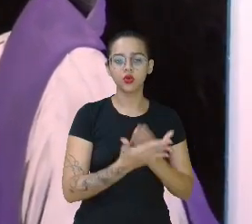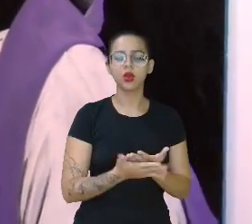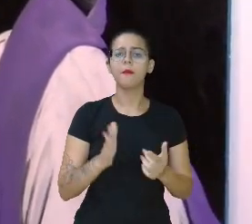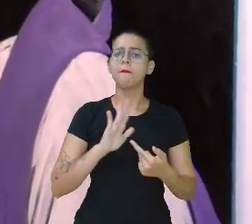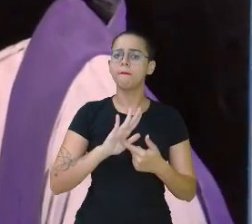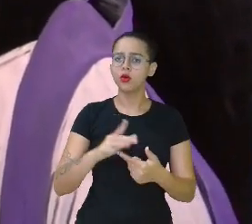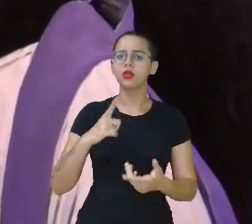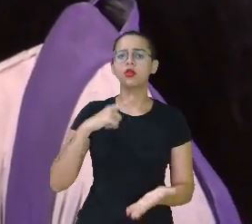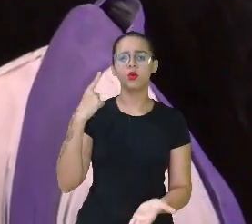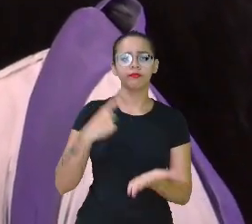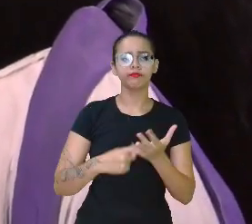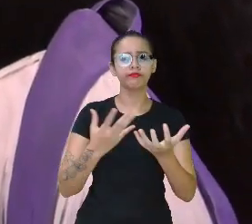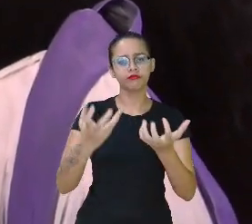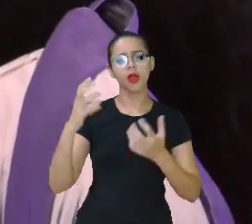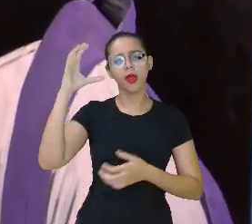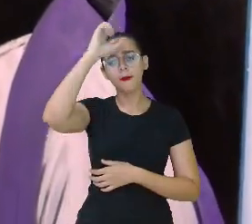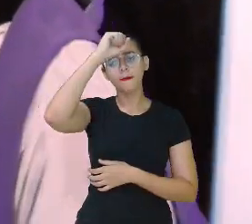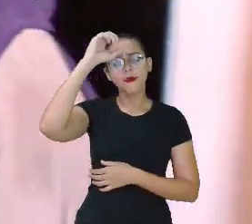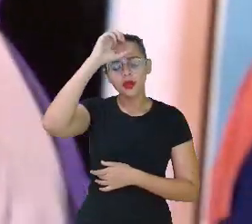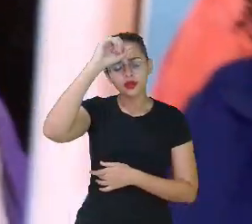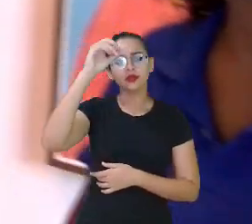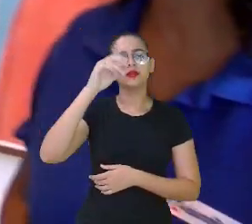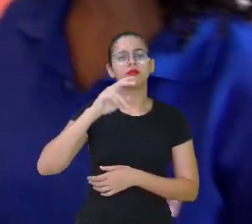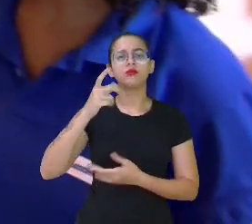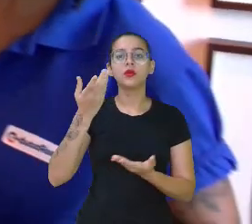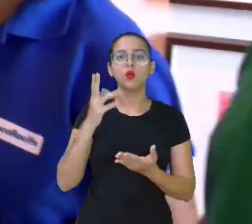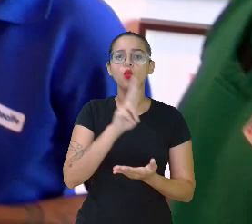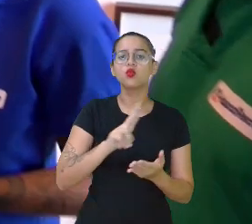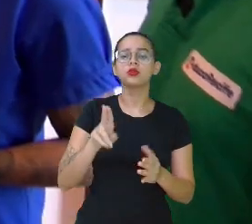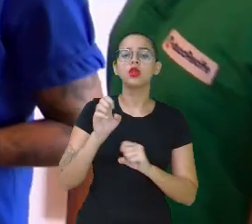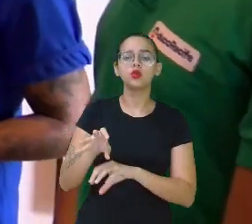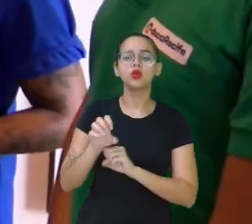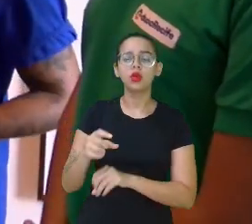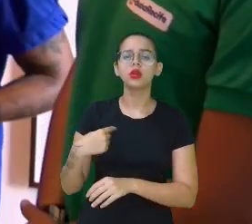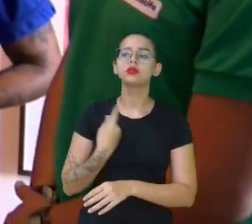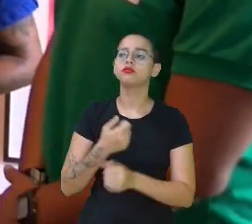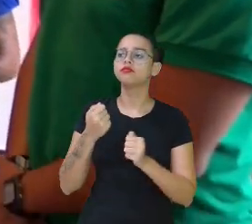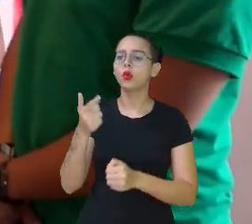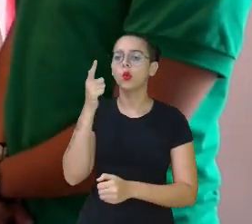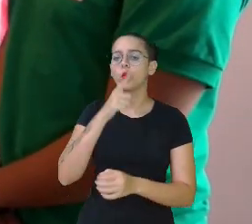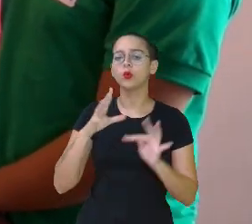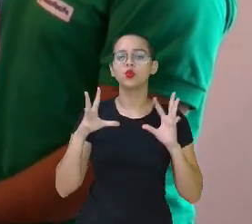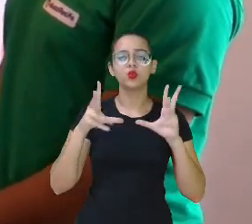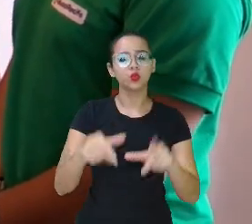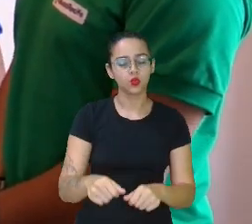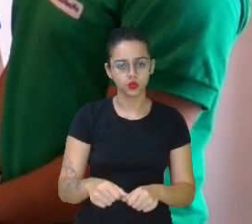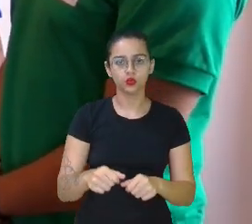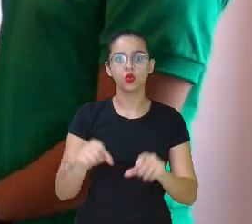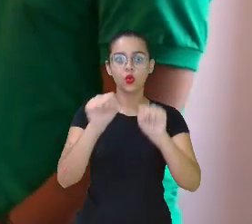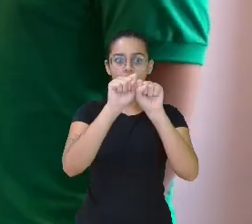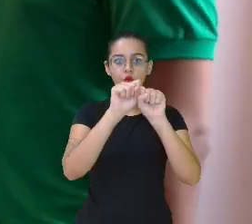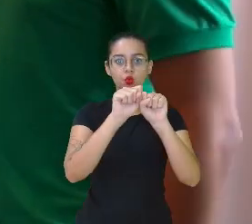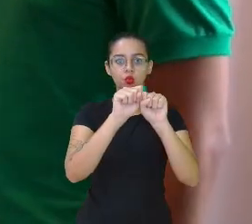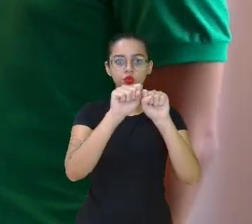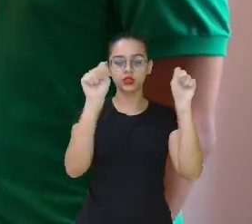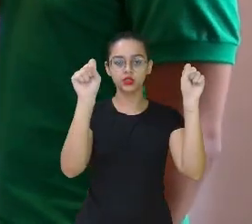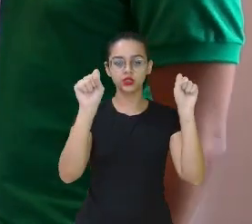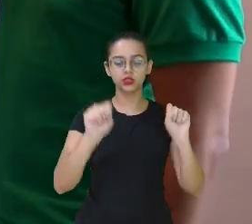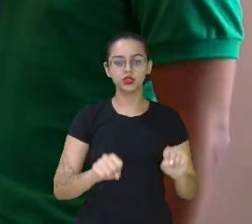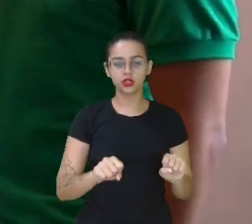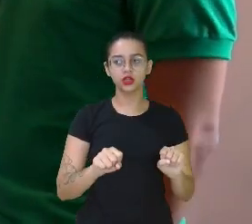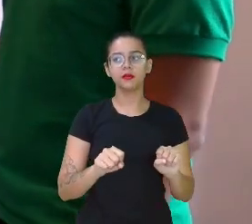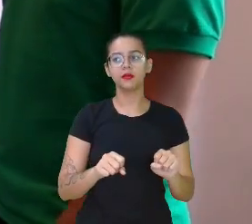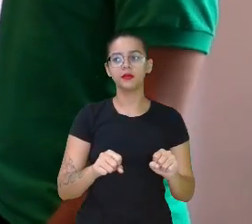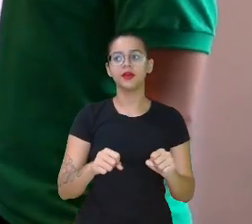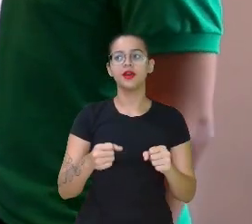tem um compromisso de querer aprender, né? E através da educação a gente pode alcançar tudo, né? Por mais que o sistema assim não queira nos